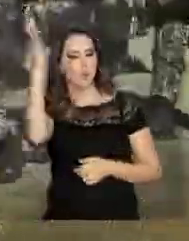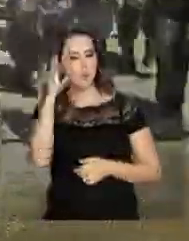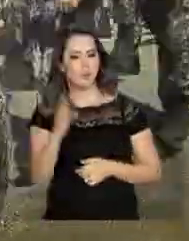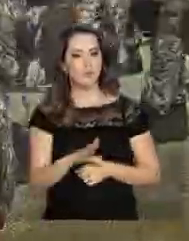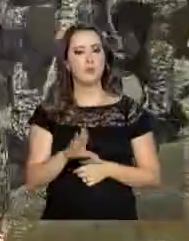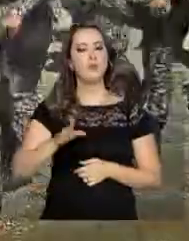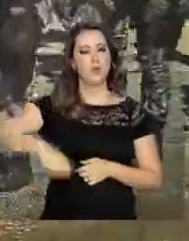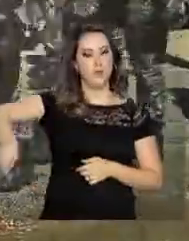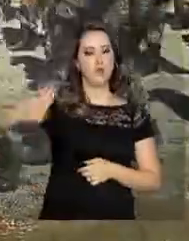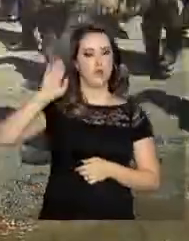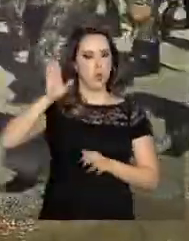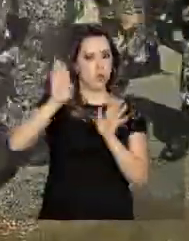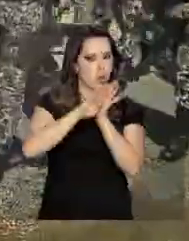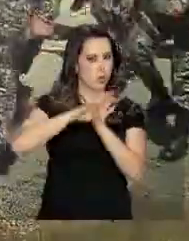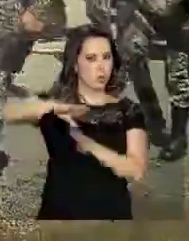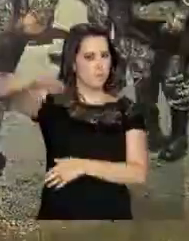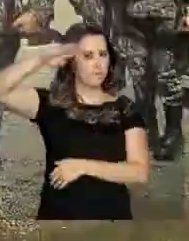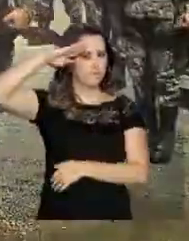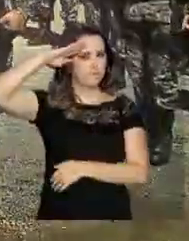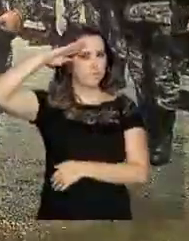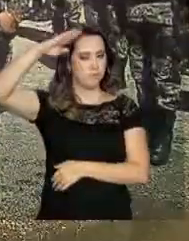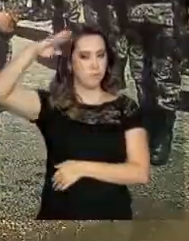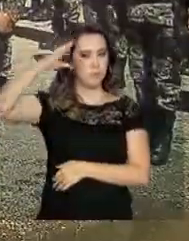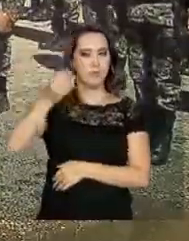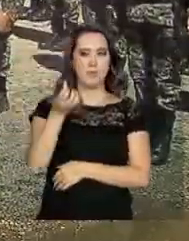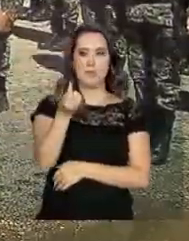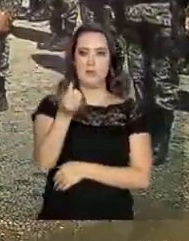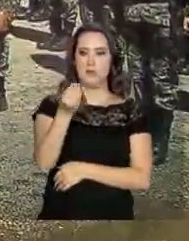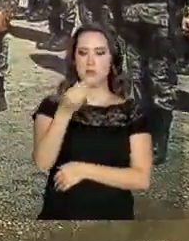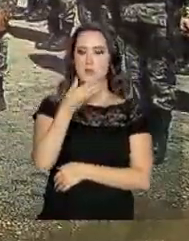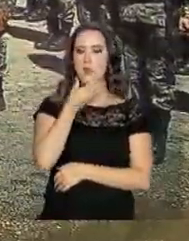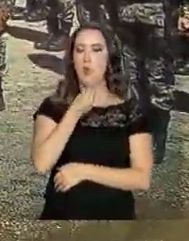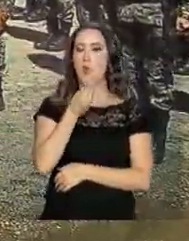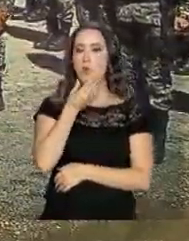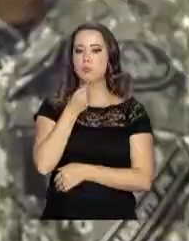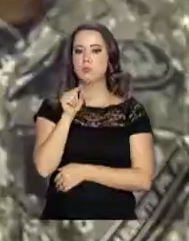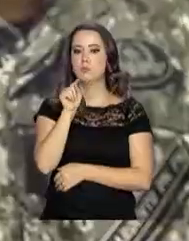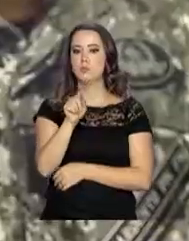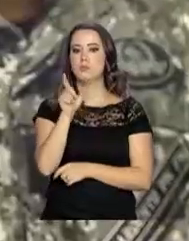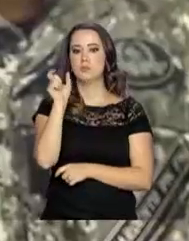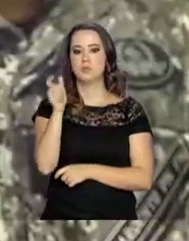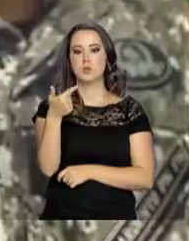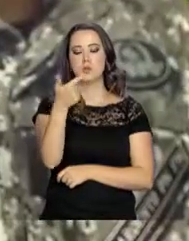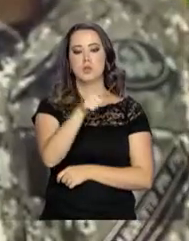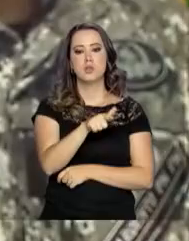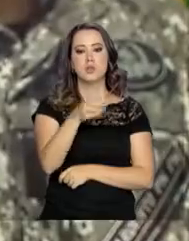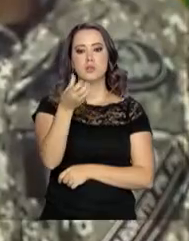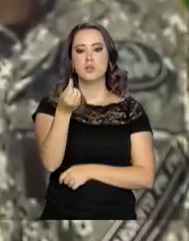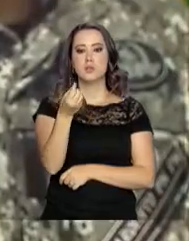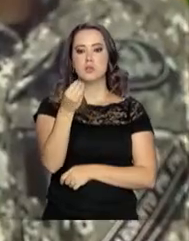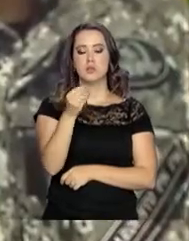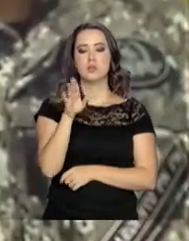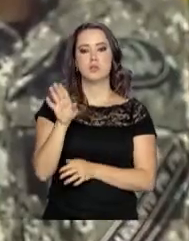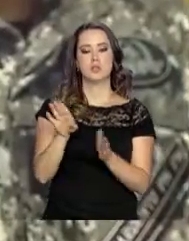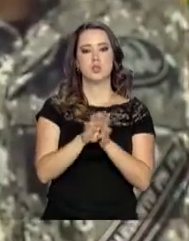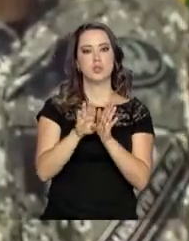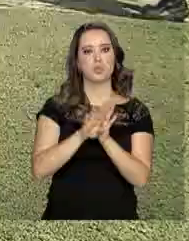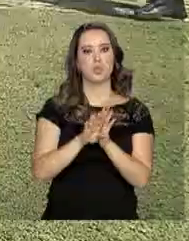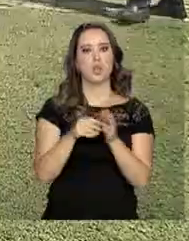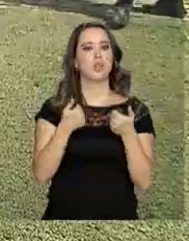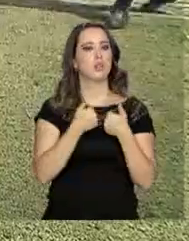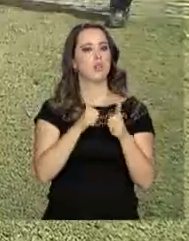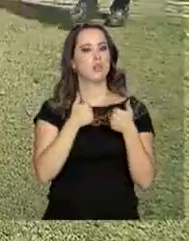60 homens da Força Nacional de Segurança que deixaram Brasília na última segunda-feira. Outros 60 estão a caminho por